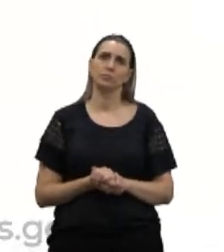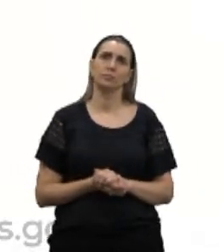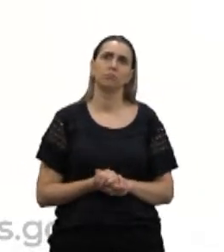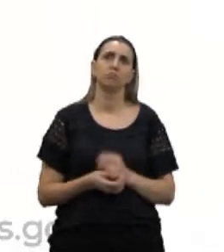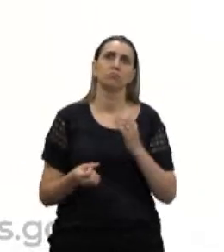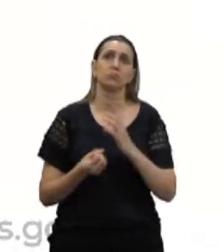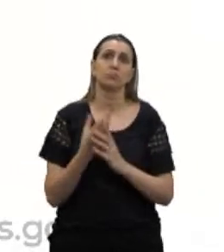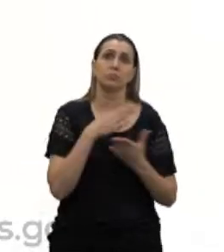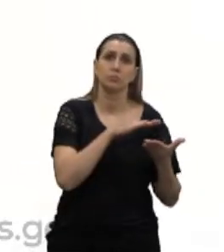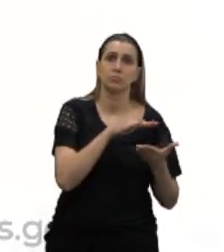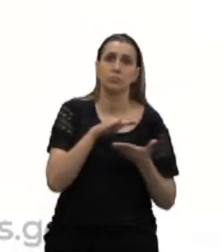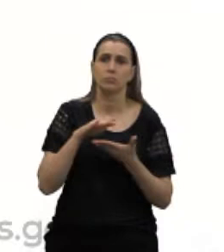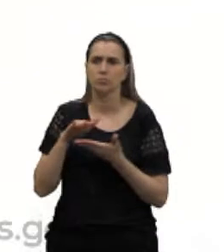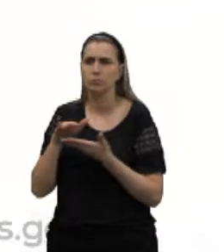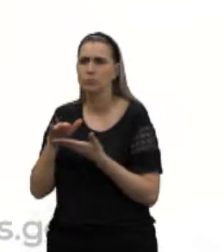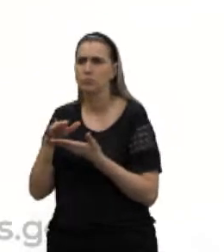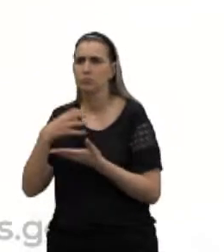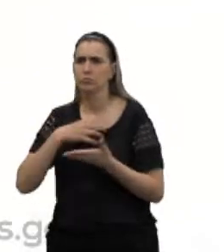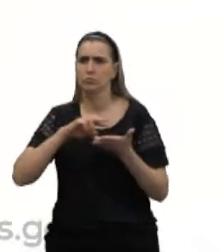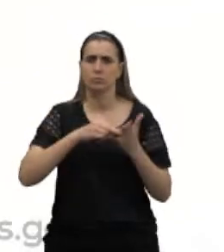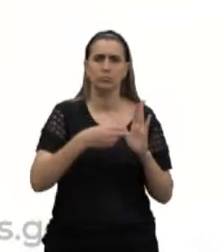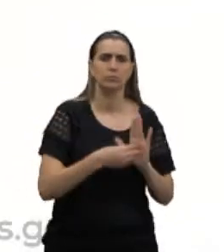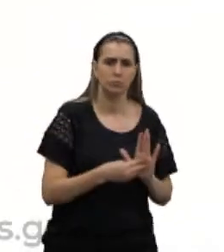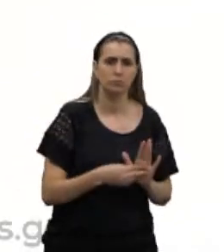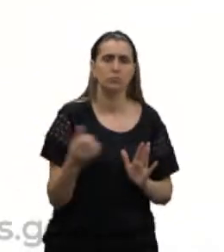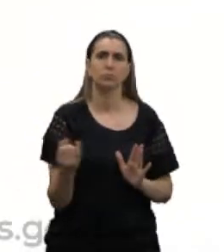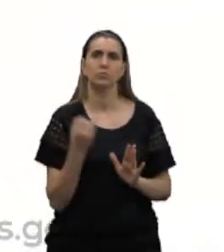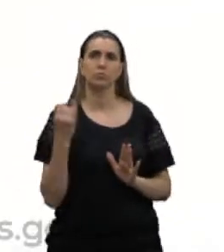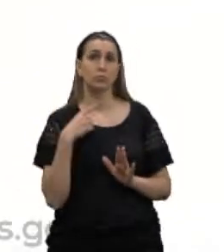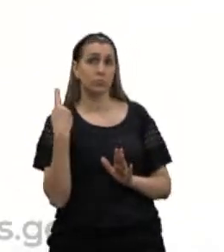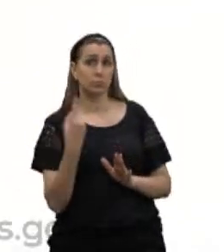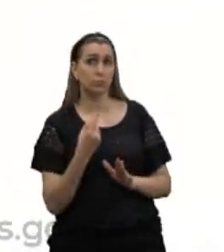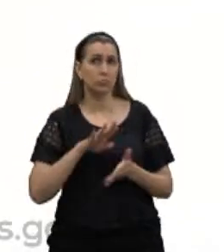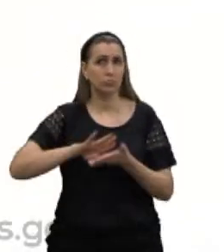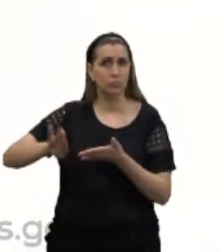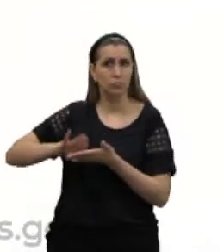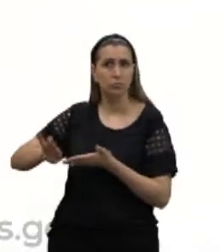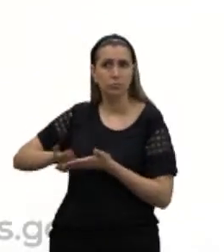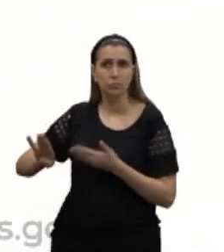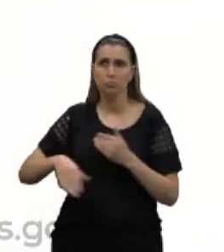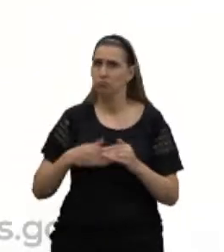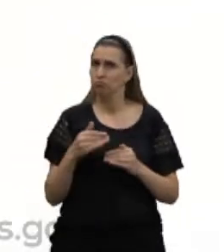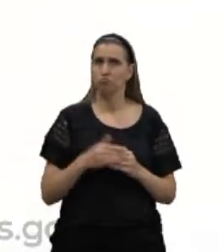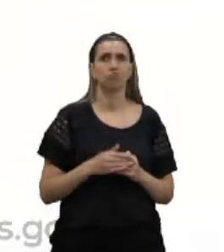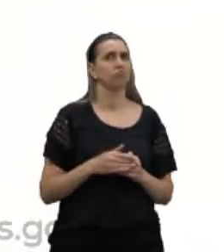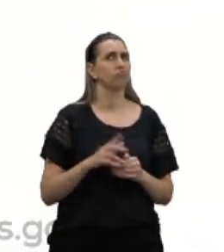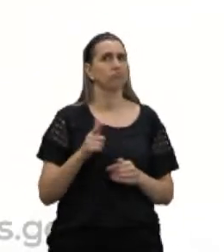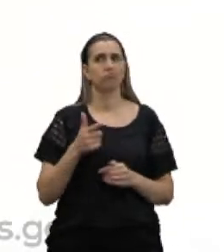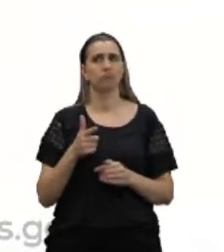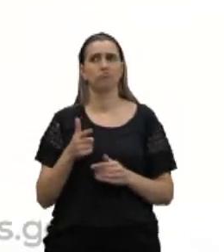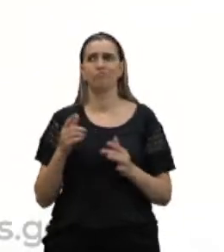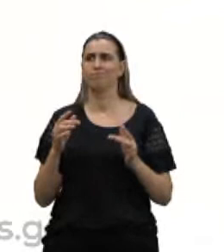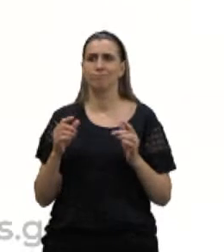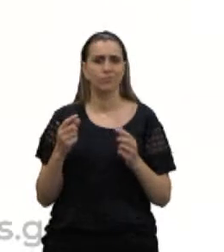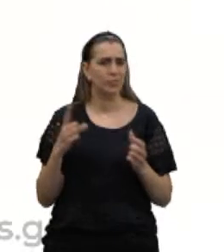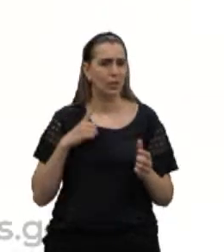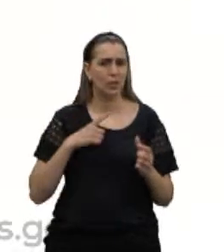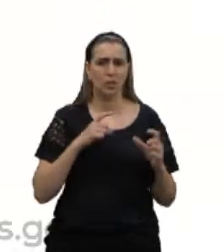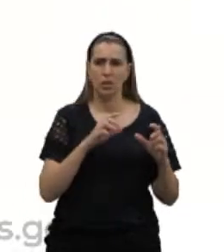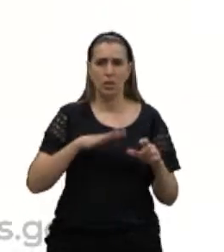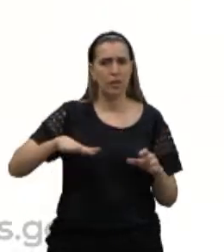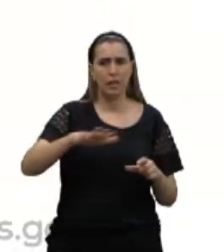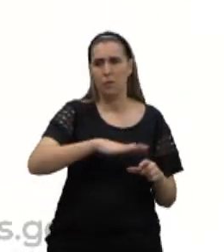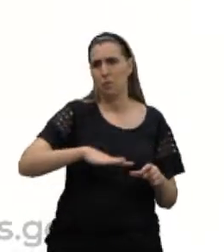Para criar esse paralelismo semântico, então, é importante que a gente elimine tudo aquilo, né, que não se encontra no mesmo